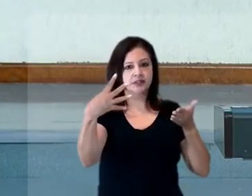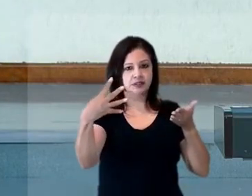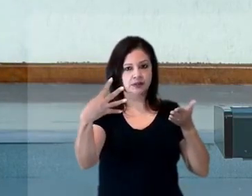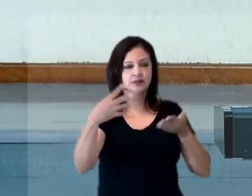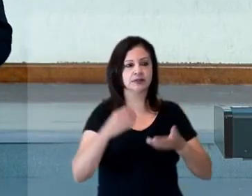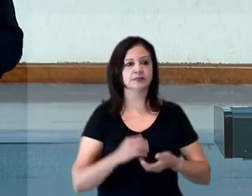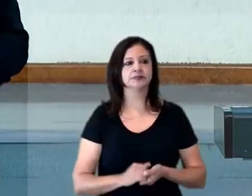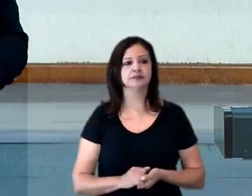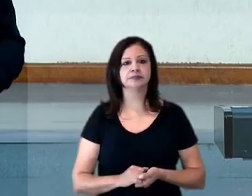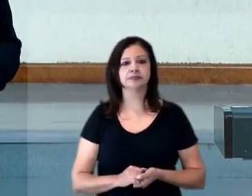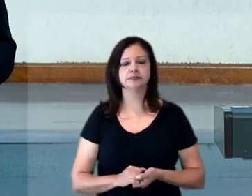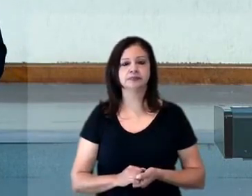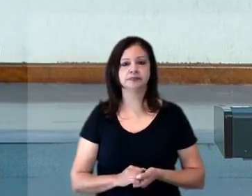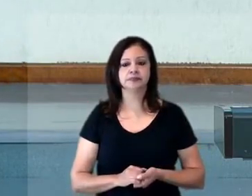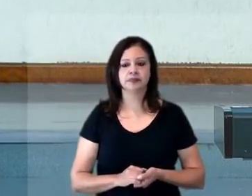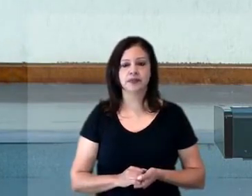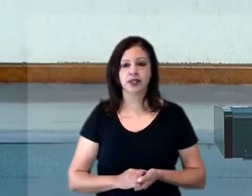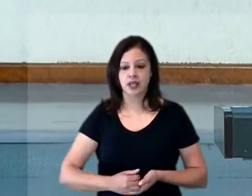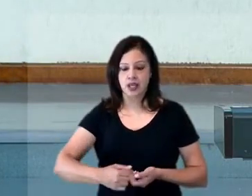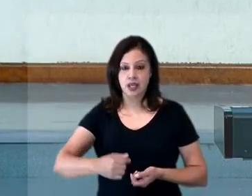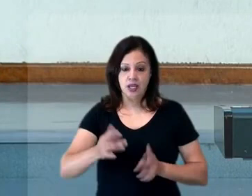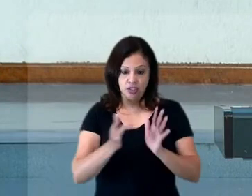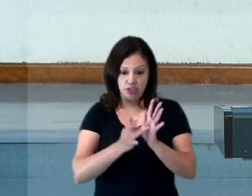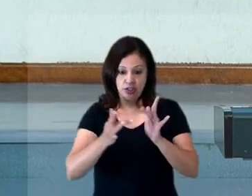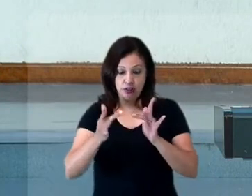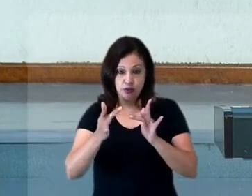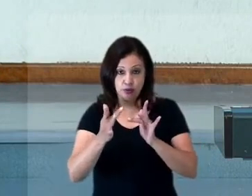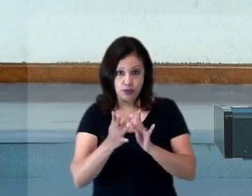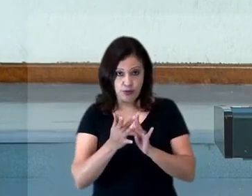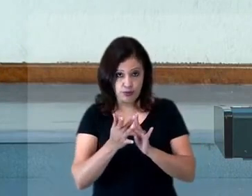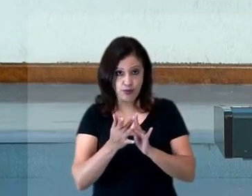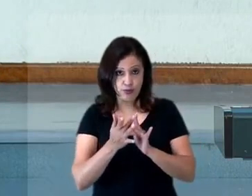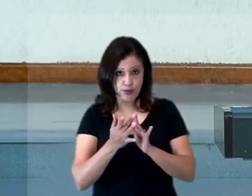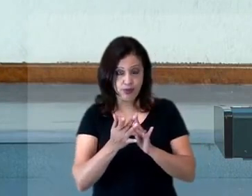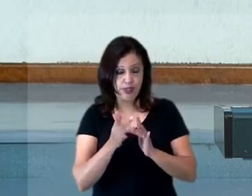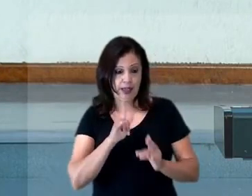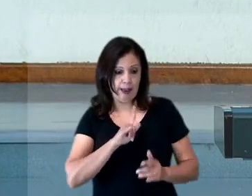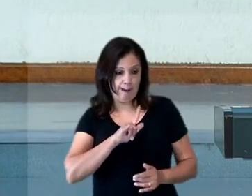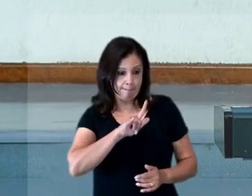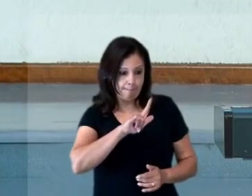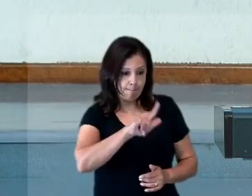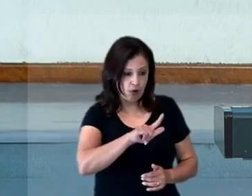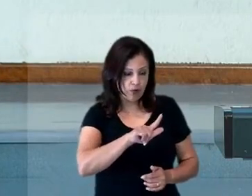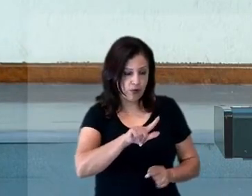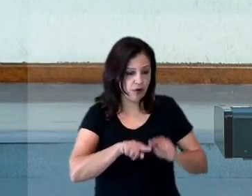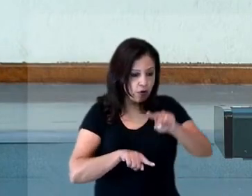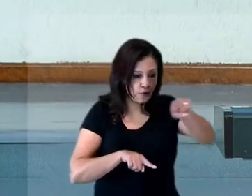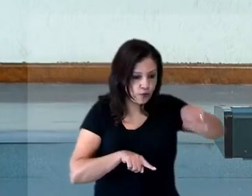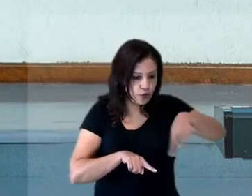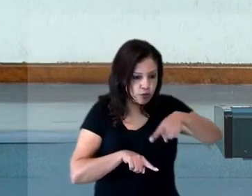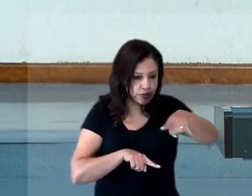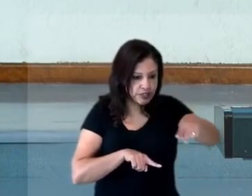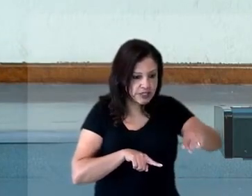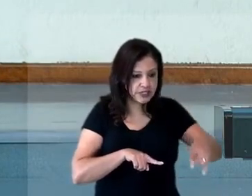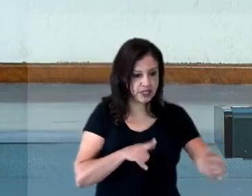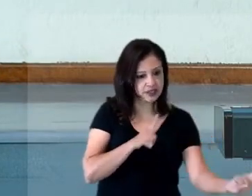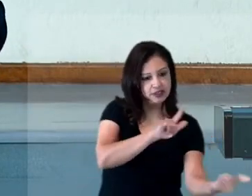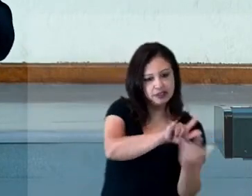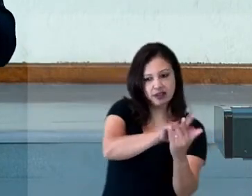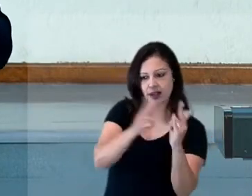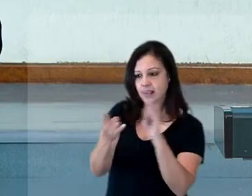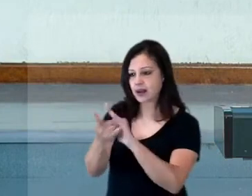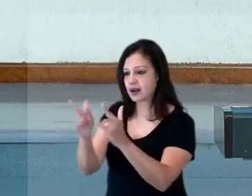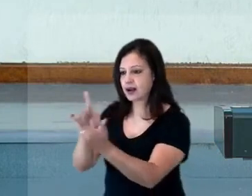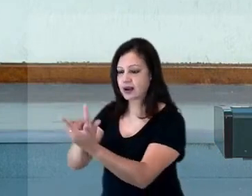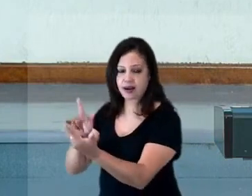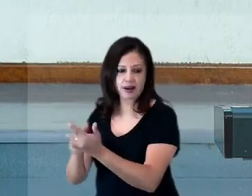34 diz, como eu os amei, vocês devem amar uns aos outros. Então, a